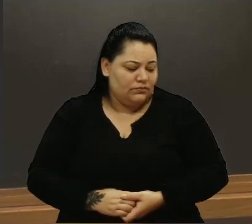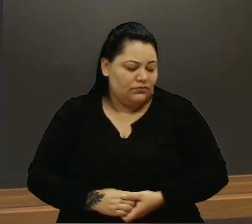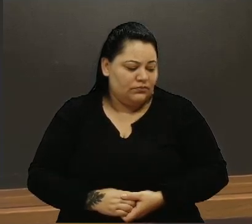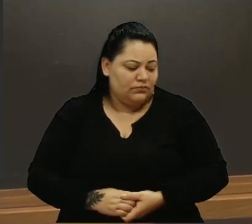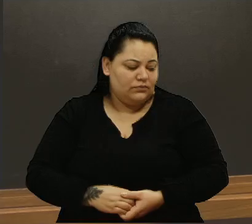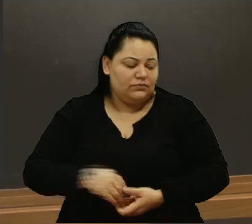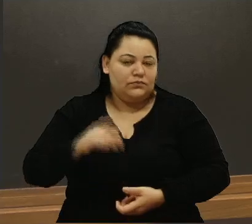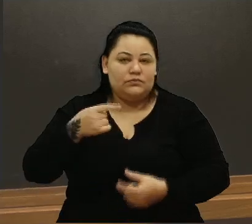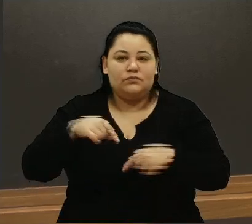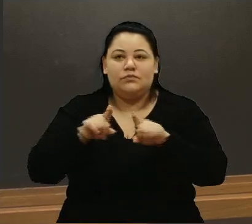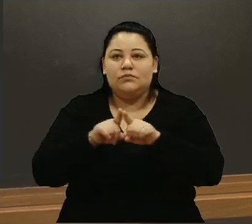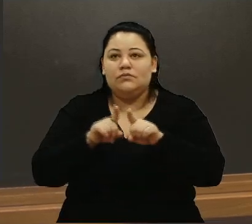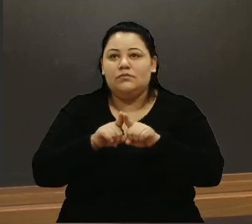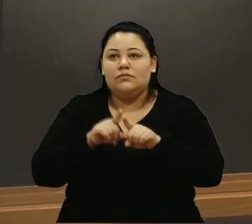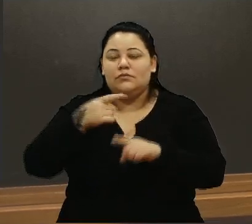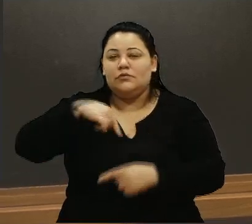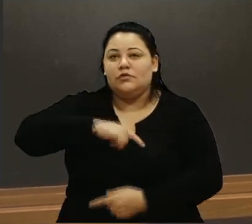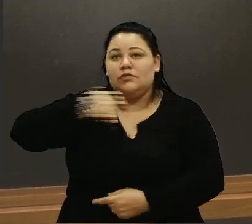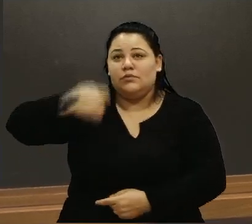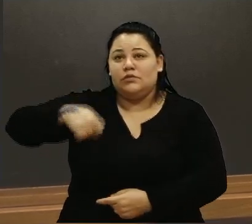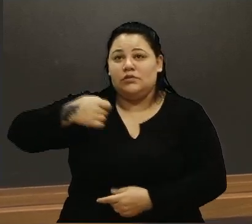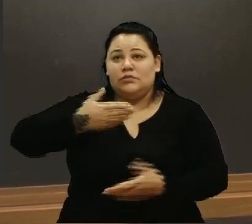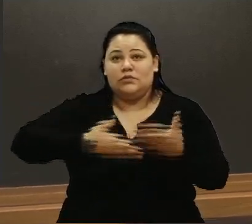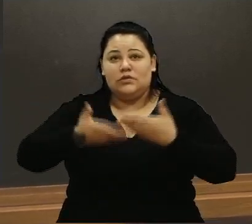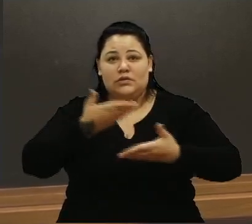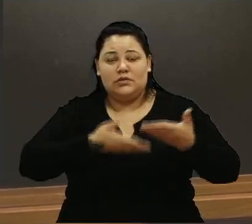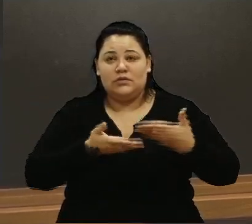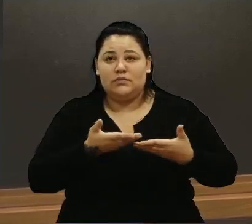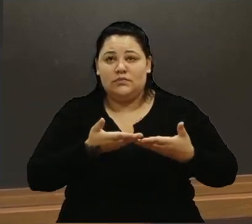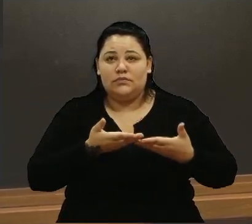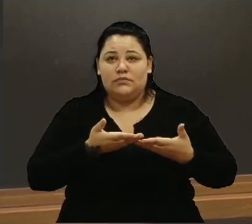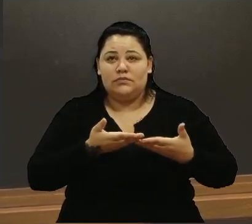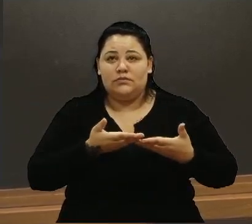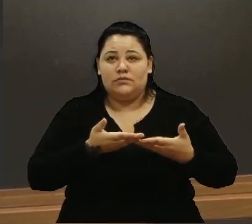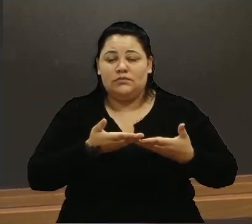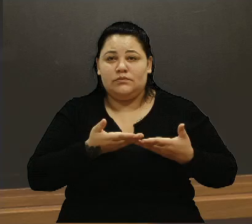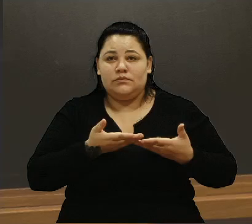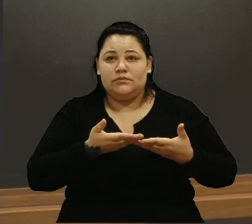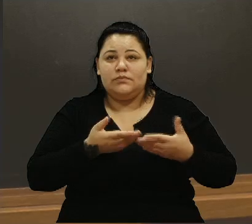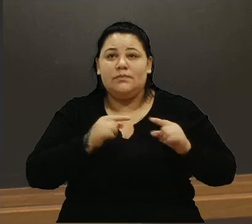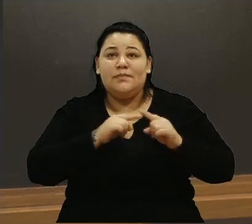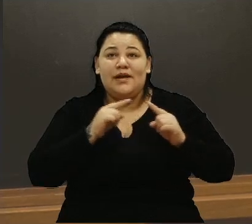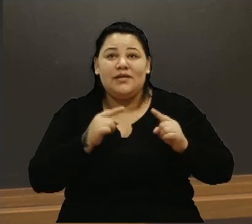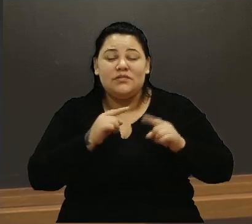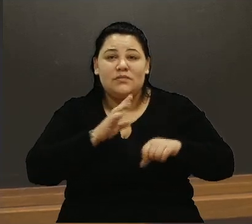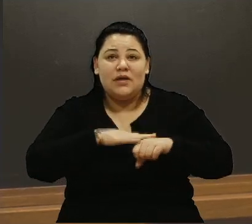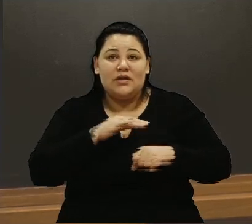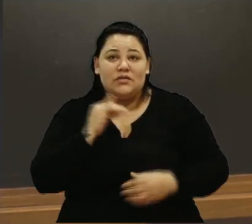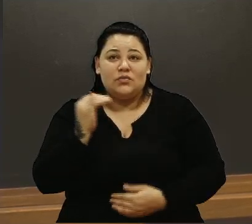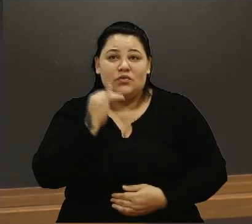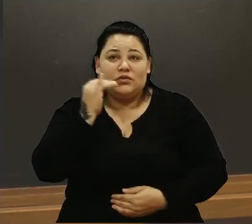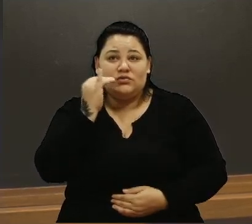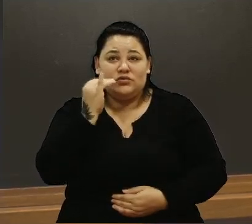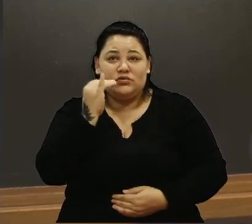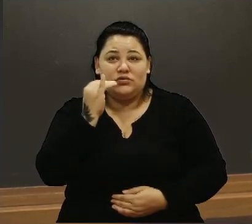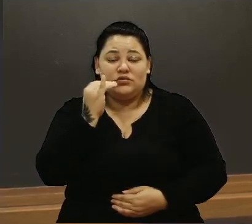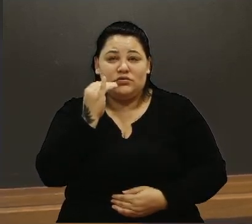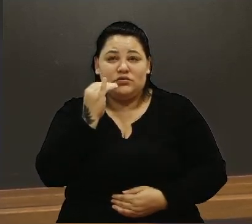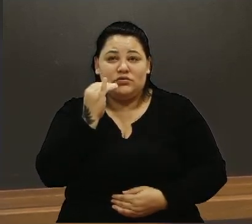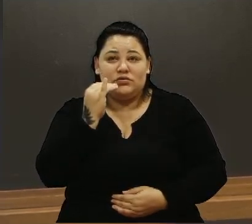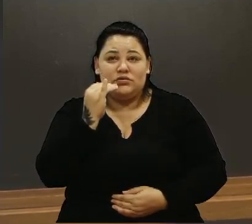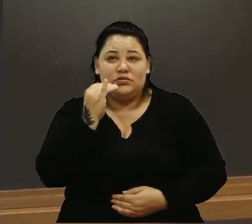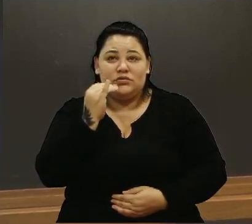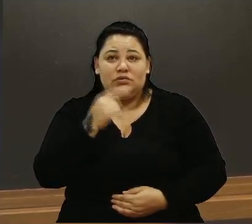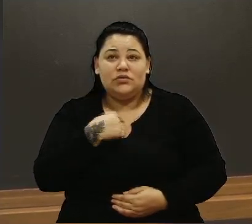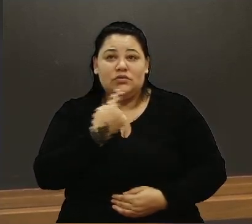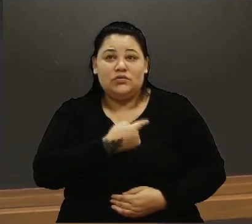locações, então é um tema que nós precisamos tratar. Mas, mais do que isso, nós colocamos